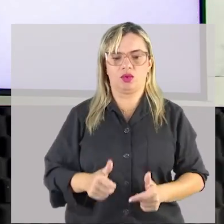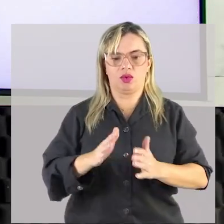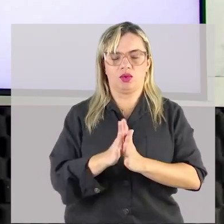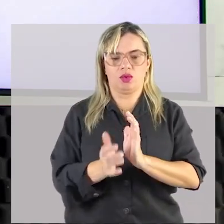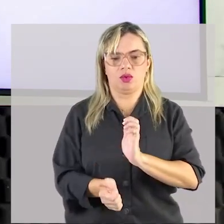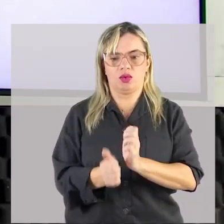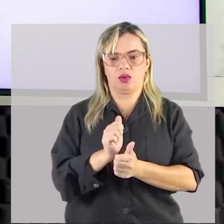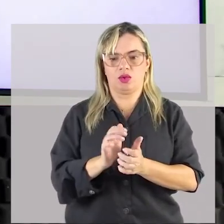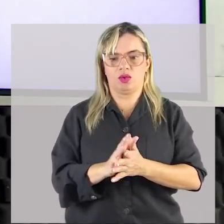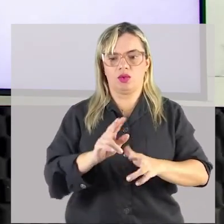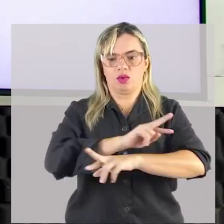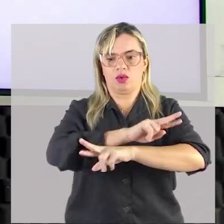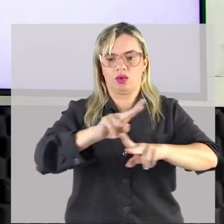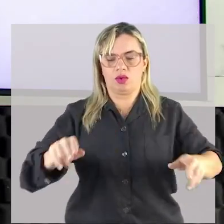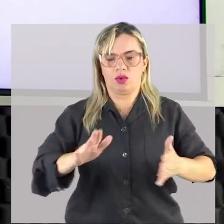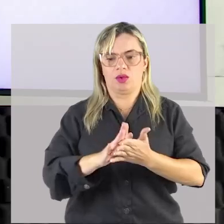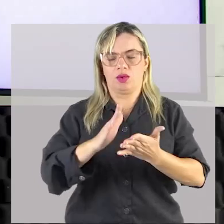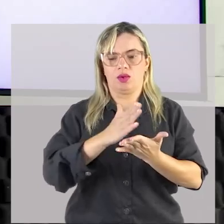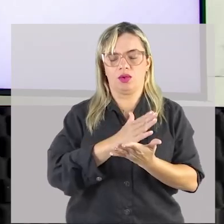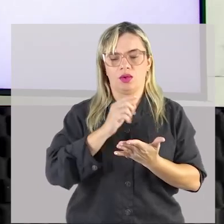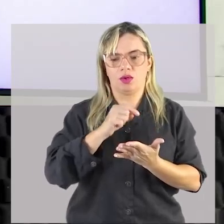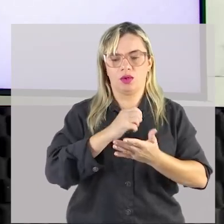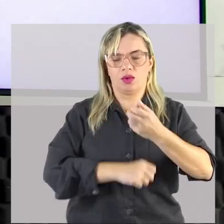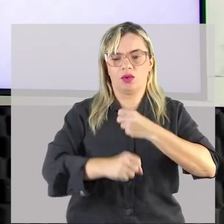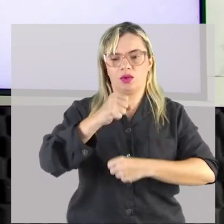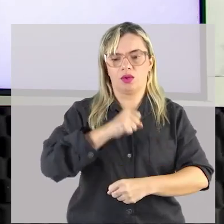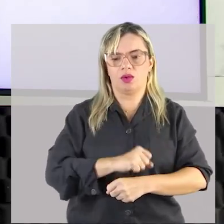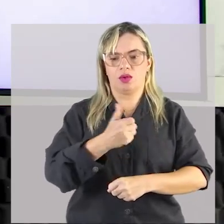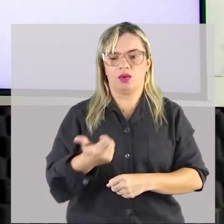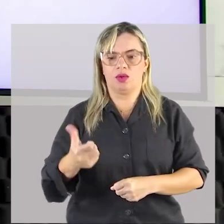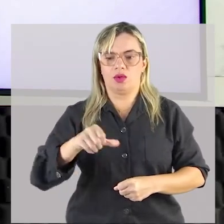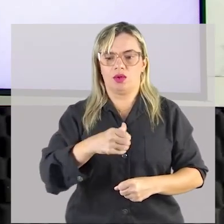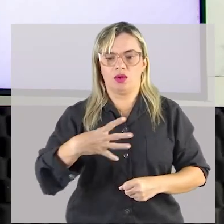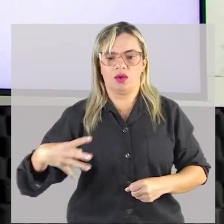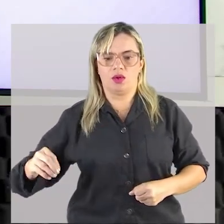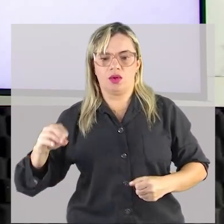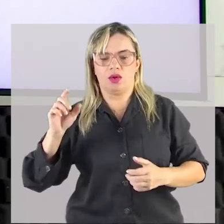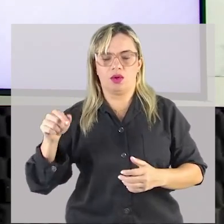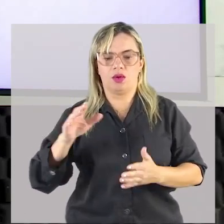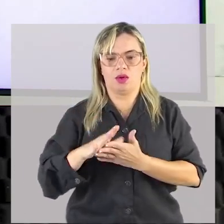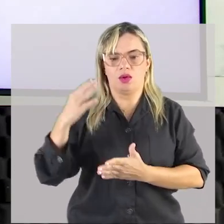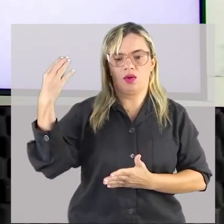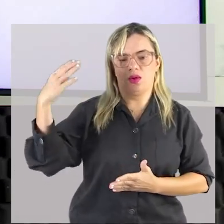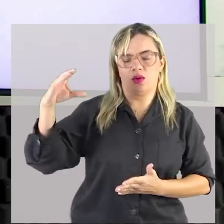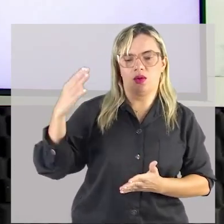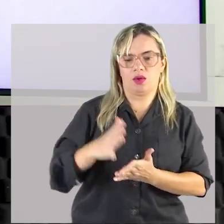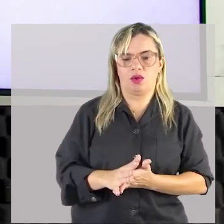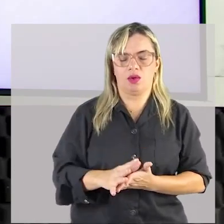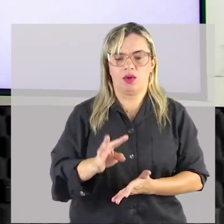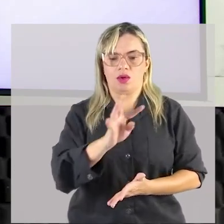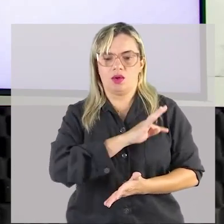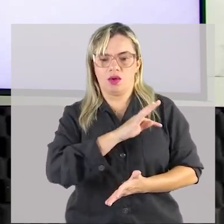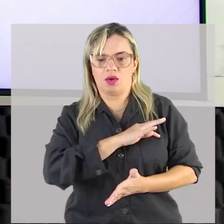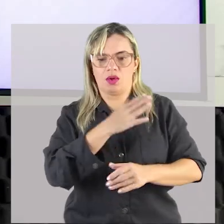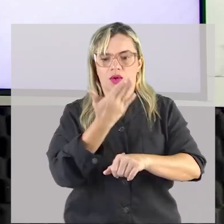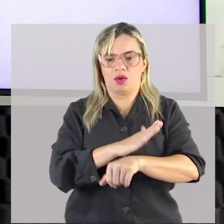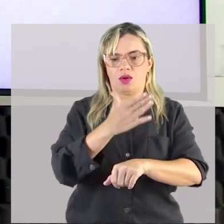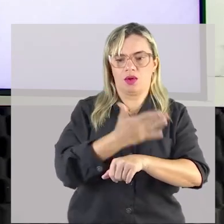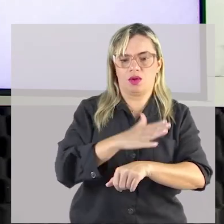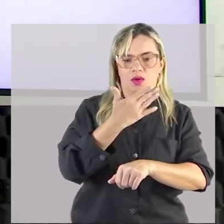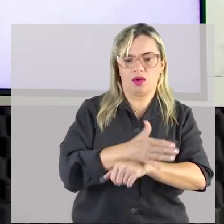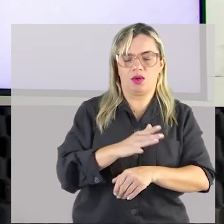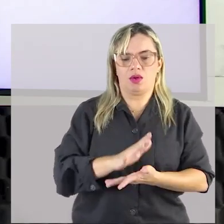esportes. A partir de 1940, cientistas e treinadores se deram conta de que